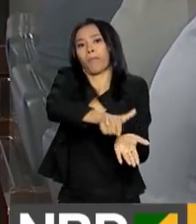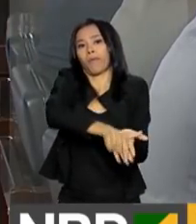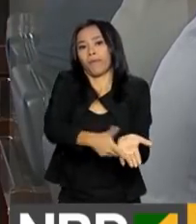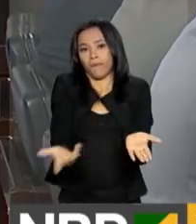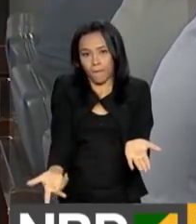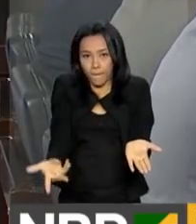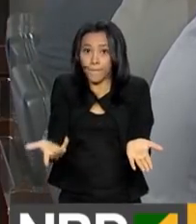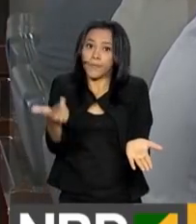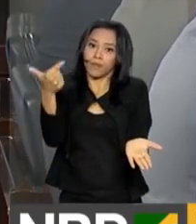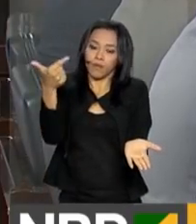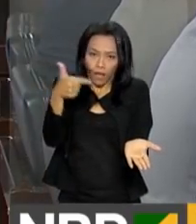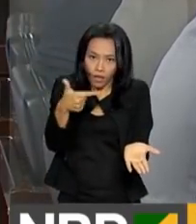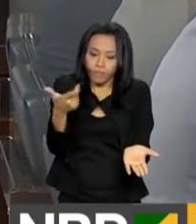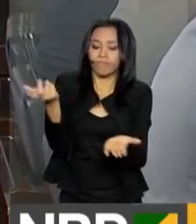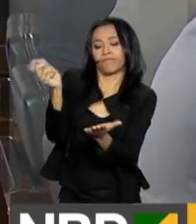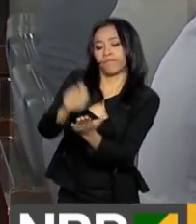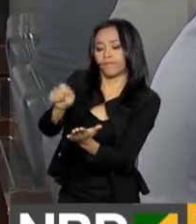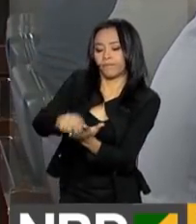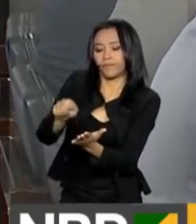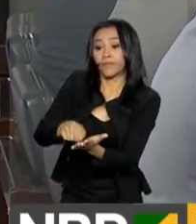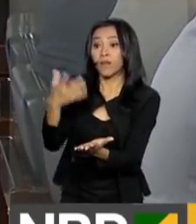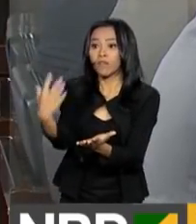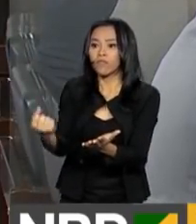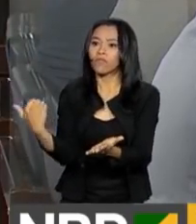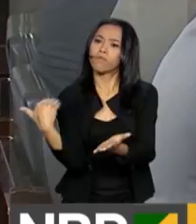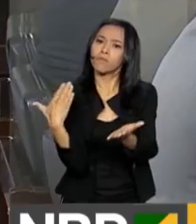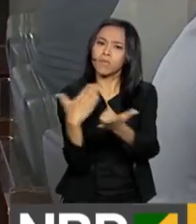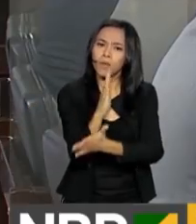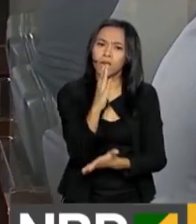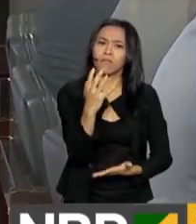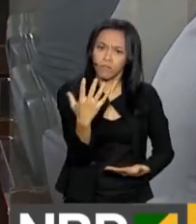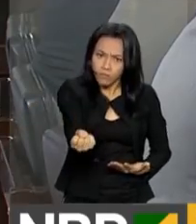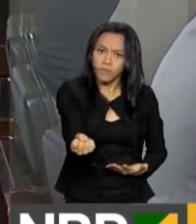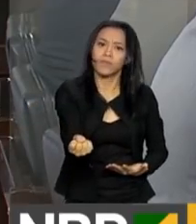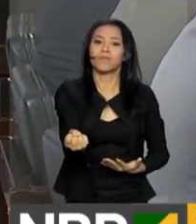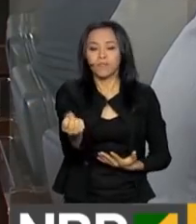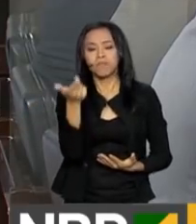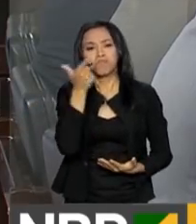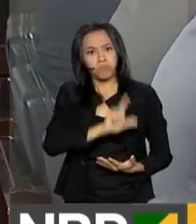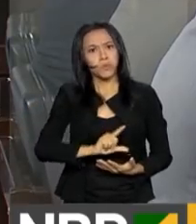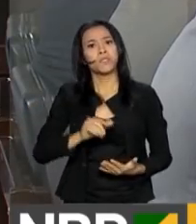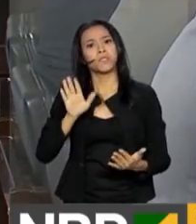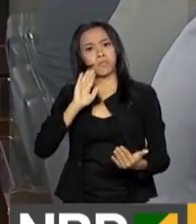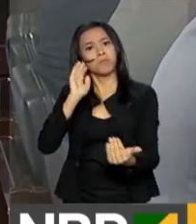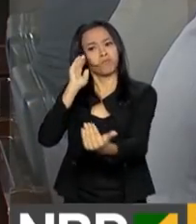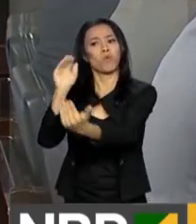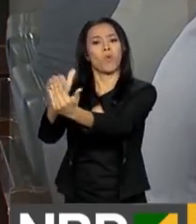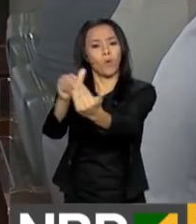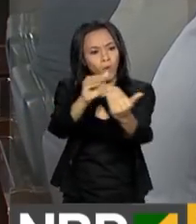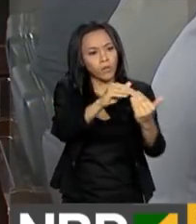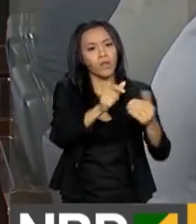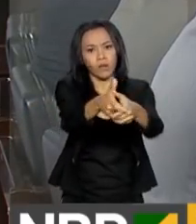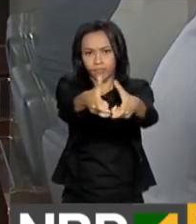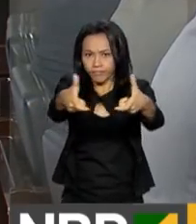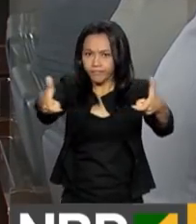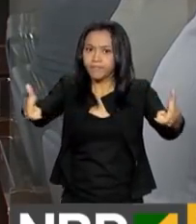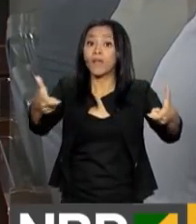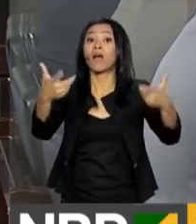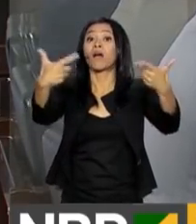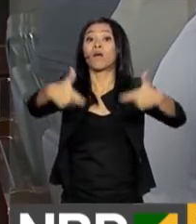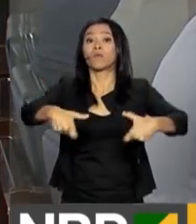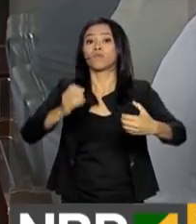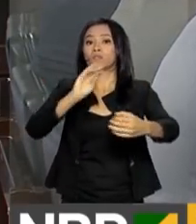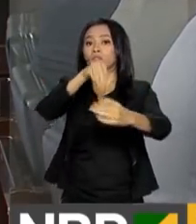colocamos um papel e fizemos aprovar fizemos aprovar o apoio de todos e no particular do congresso